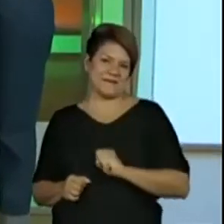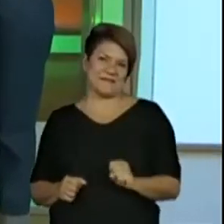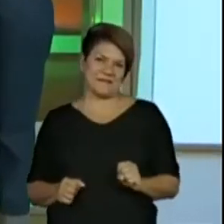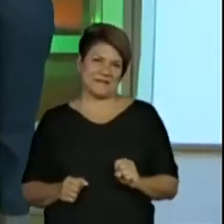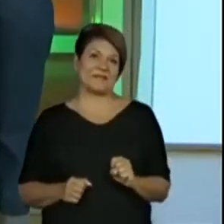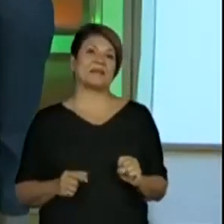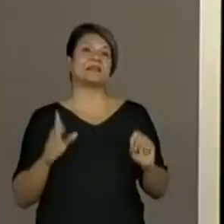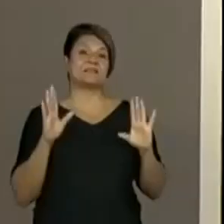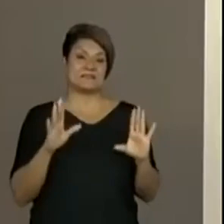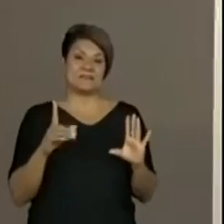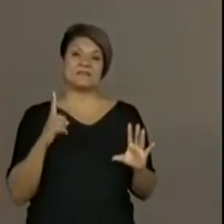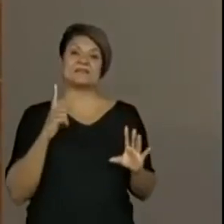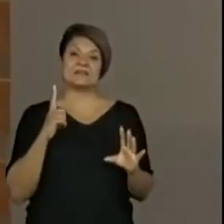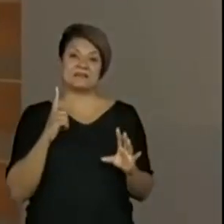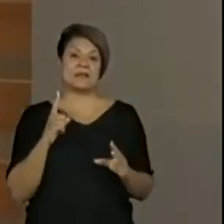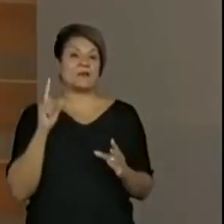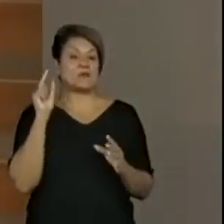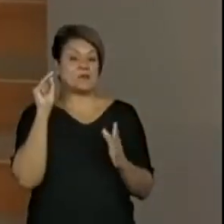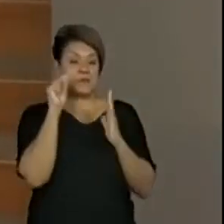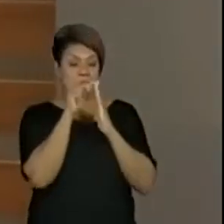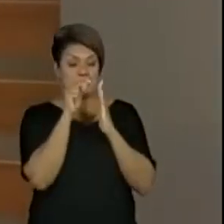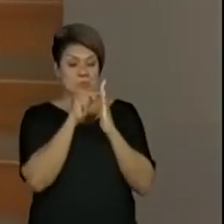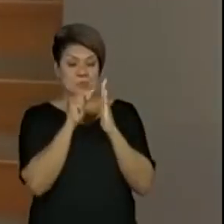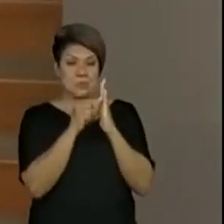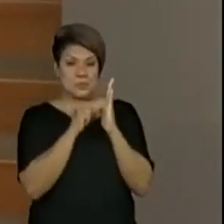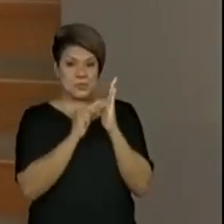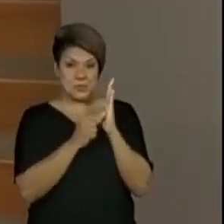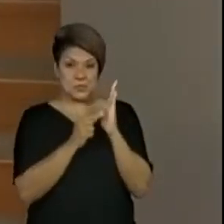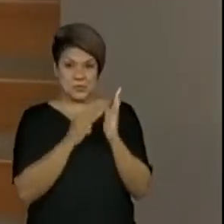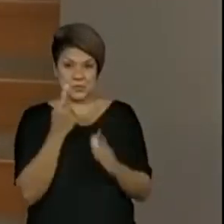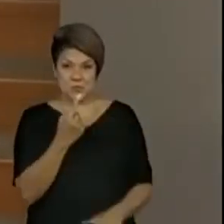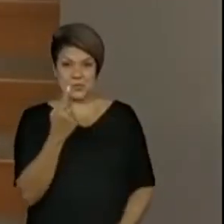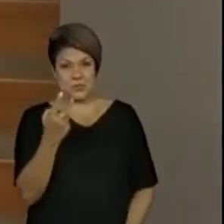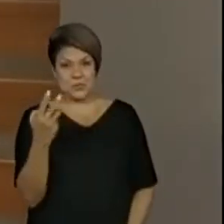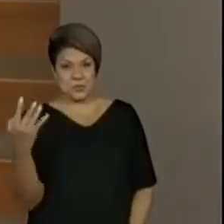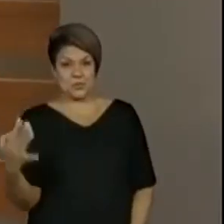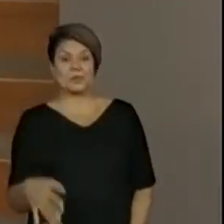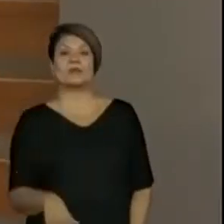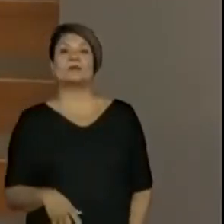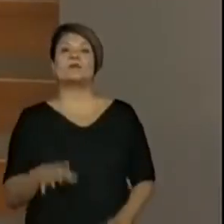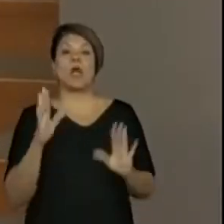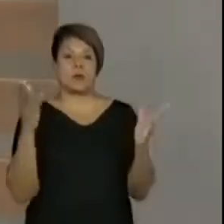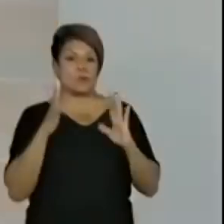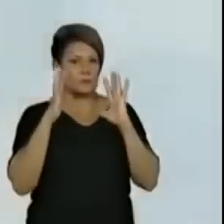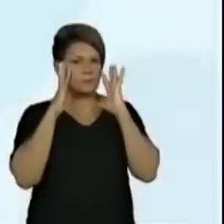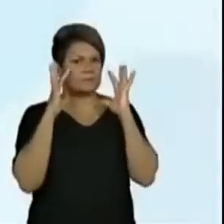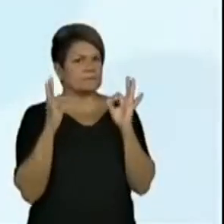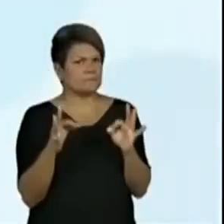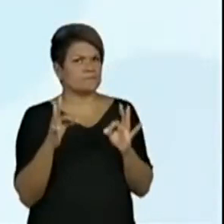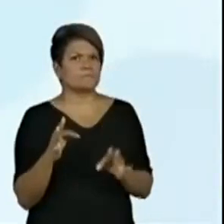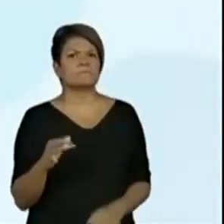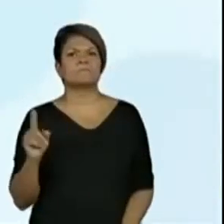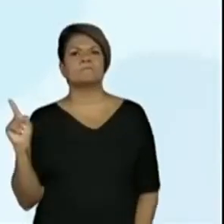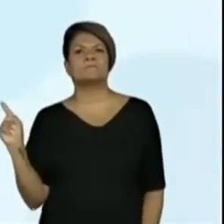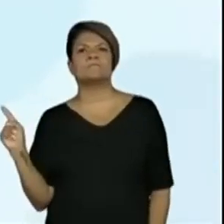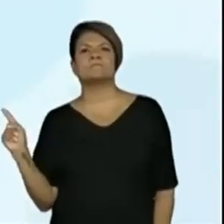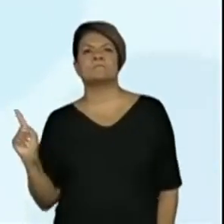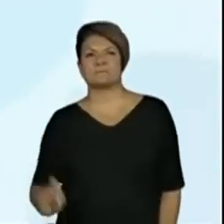nós estamos contando. Agora, olha aí, vocês vão ter que prestar bastante atenção aí nessa